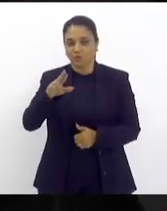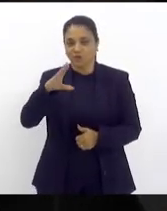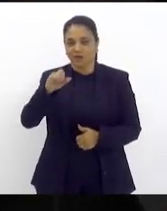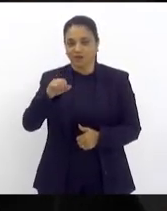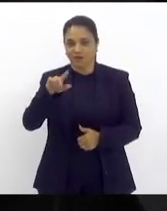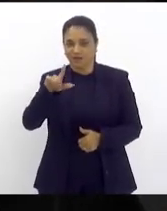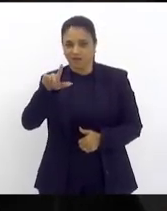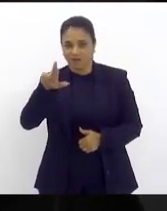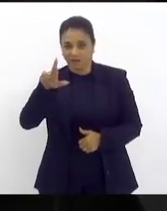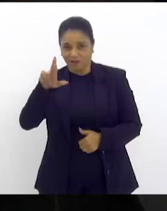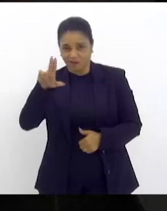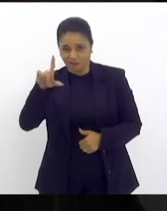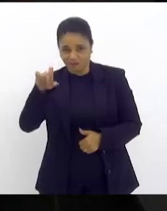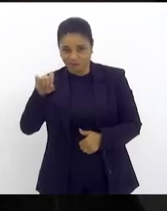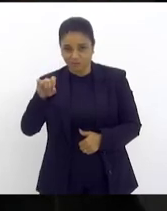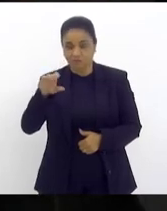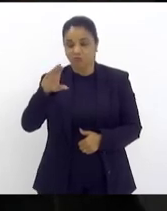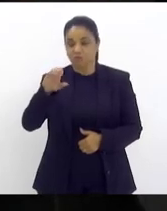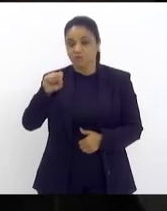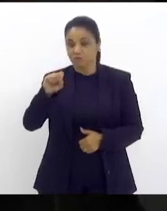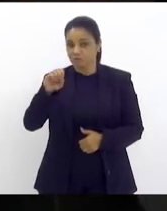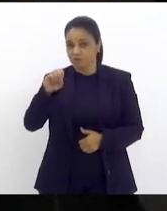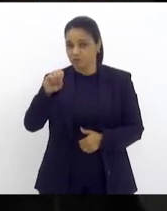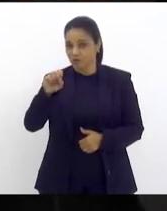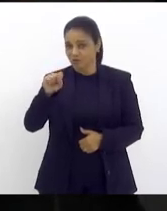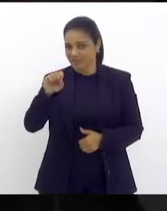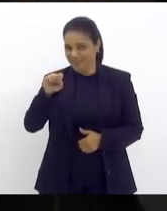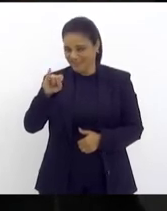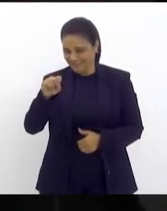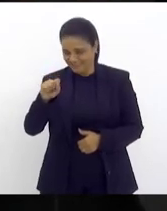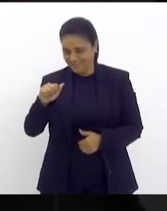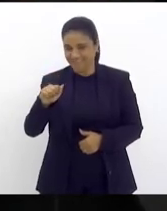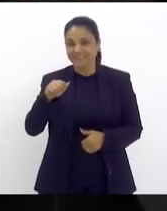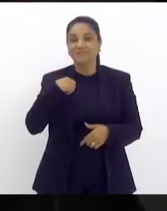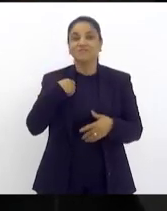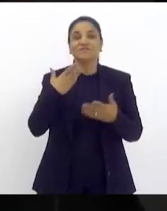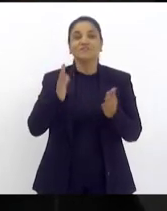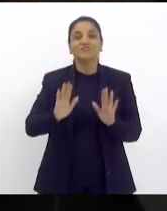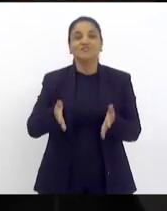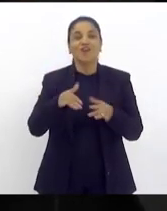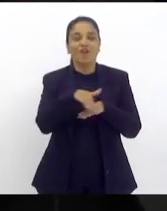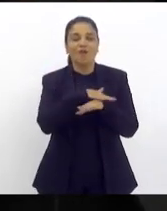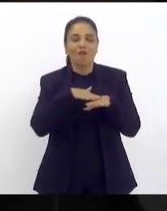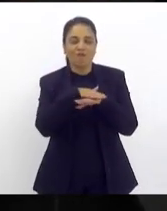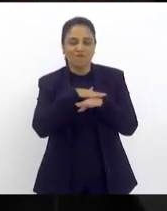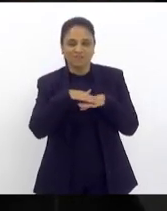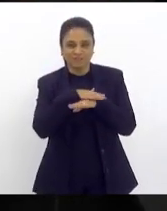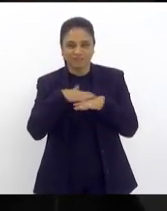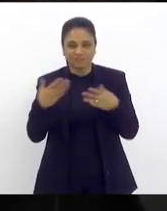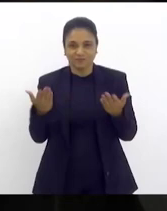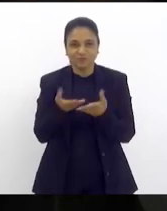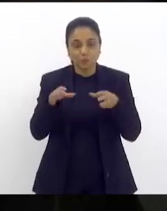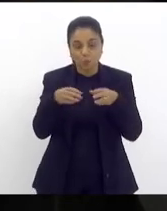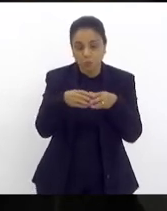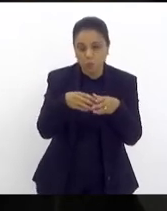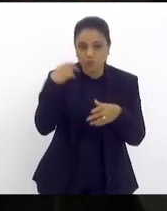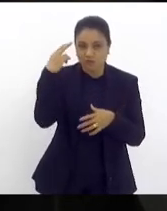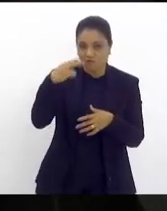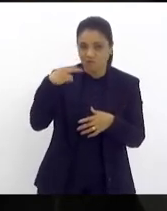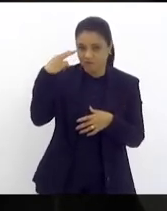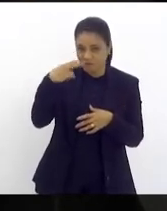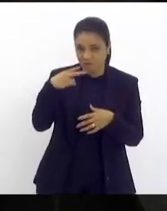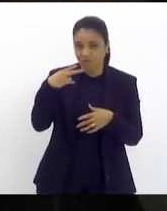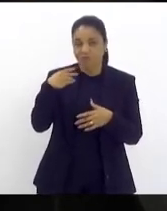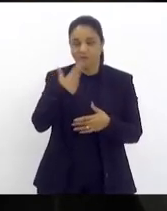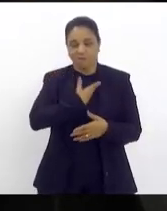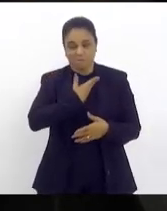muito feliz que todo o mérito da eleição passada, a qual nós juntamos no nosso grupo de vereadores, o nosso grupo